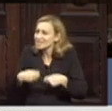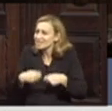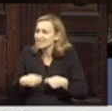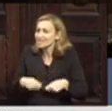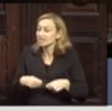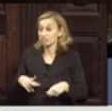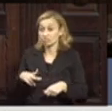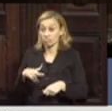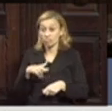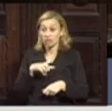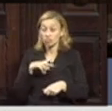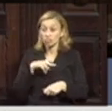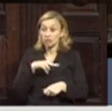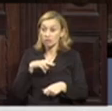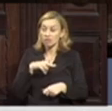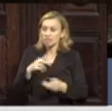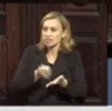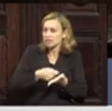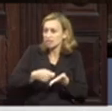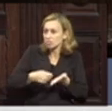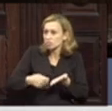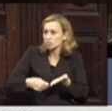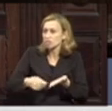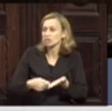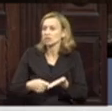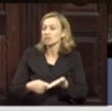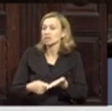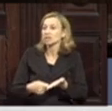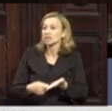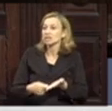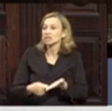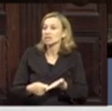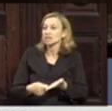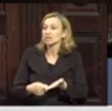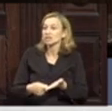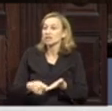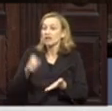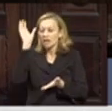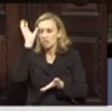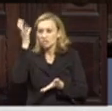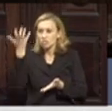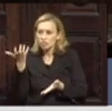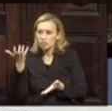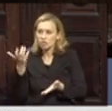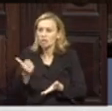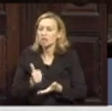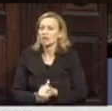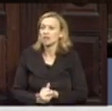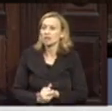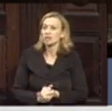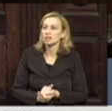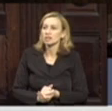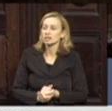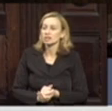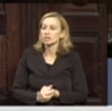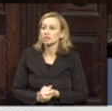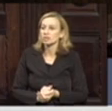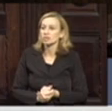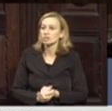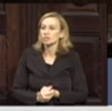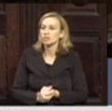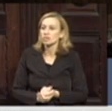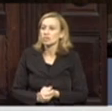função cumulativamente com o cargo de professor. Eu quero, nesse momento, renovar aqui meus agradecimentos aos